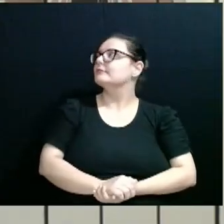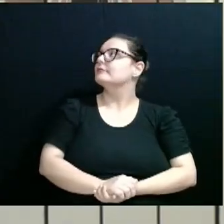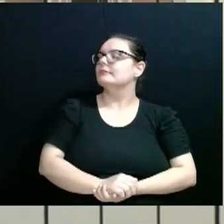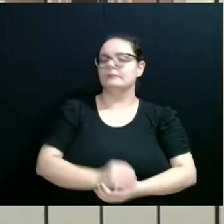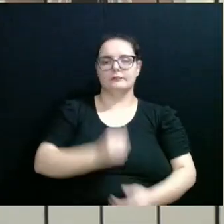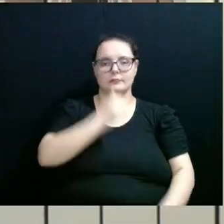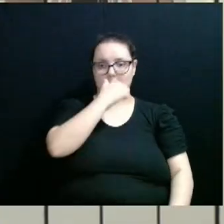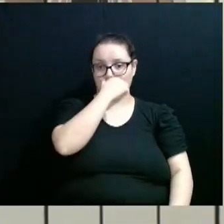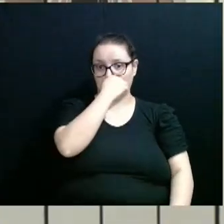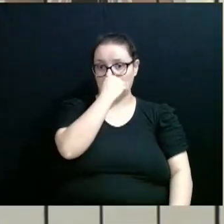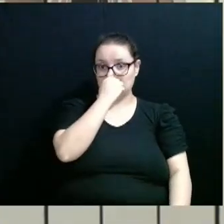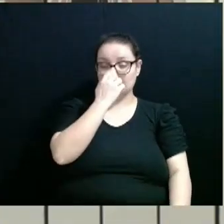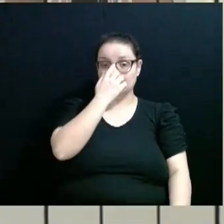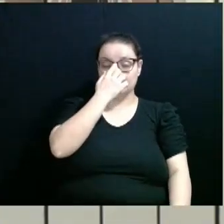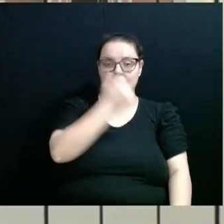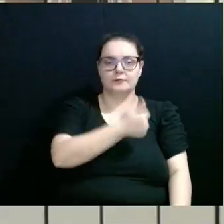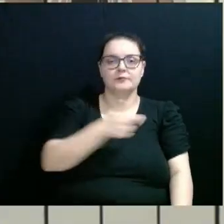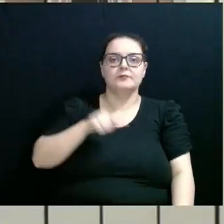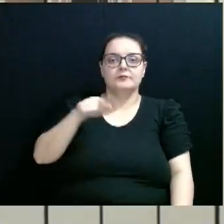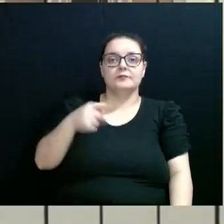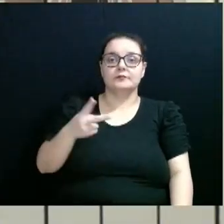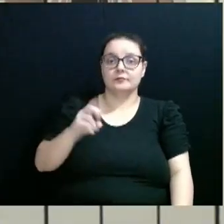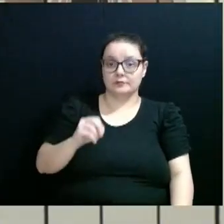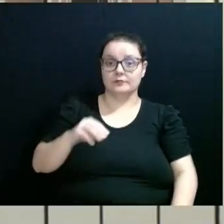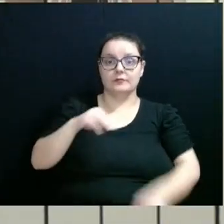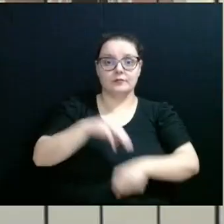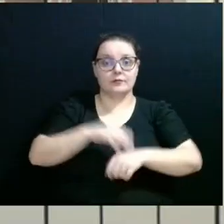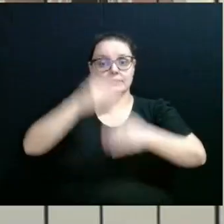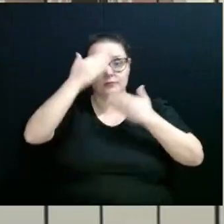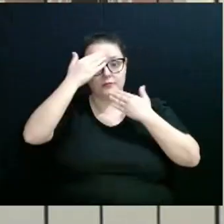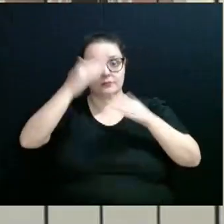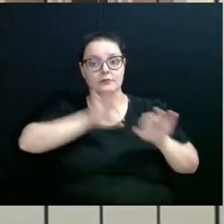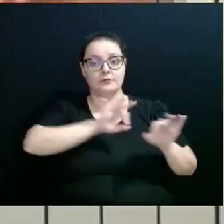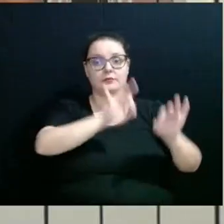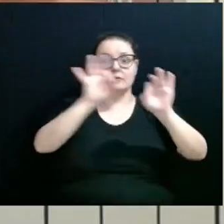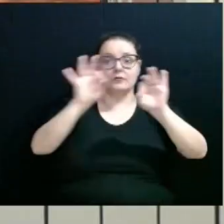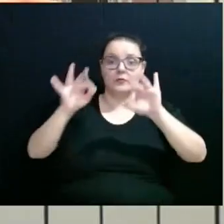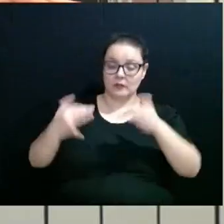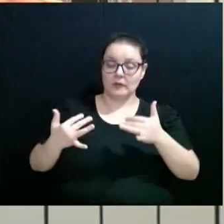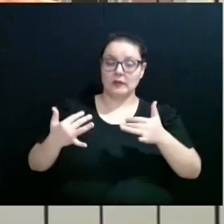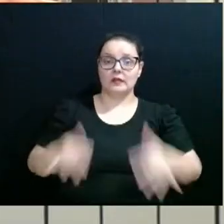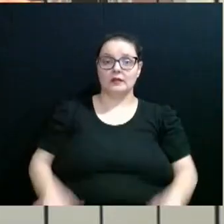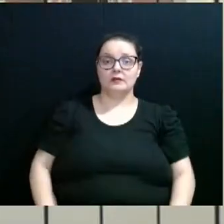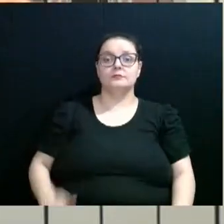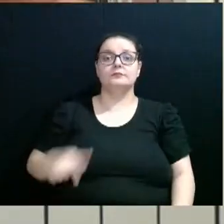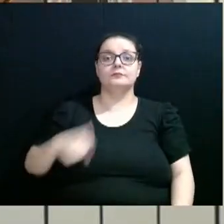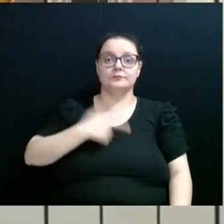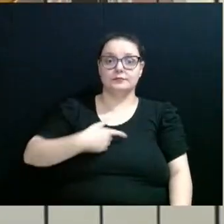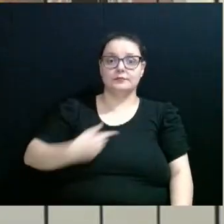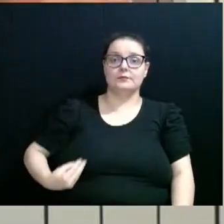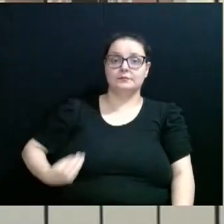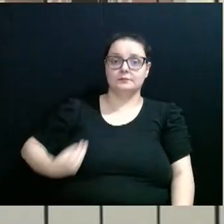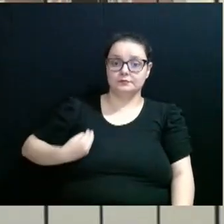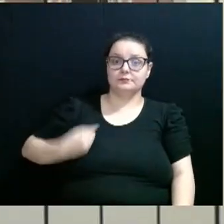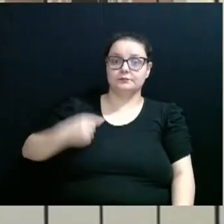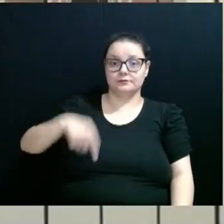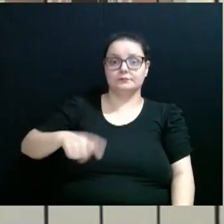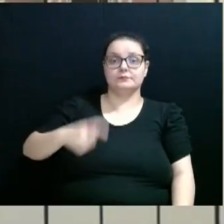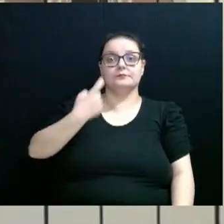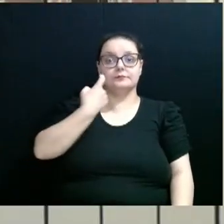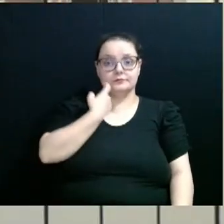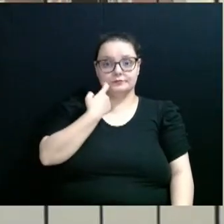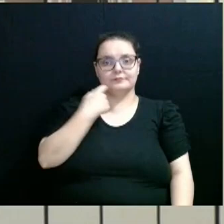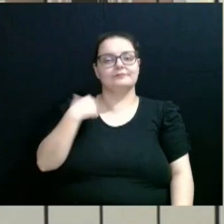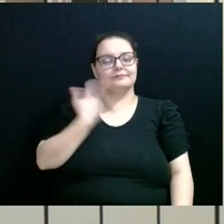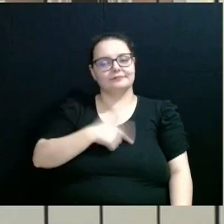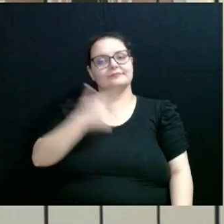12:00 mais 20 minutos. Muito obrigado pela sua companhia, pela sua audiência. Estamos ao vivo nesta sexta-feira. A gente segue aqui com